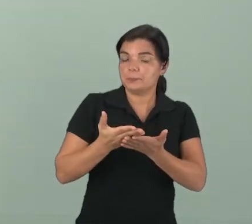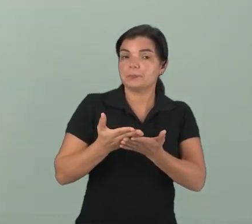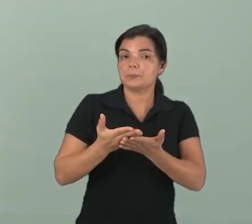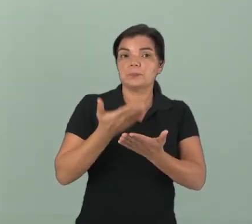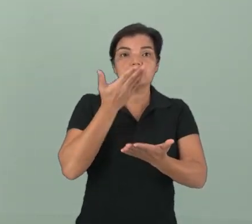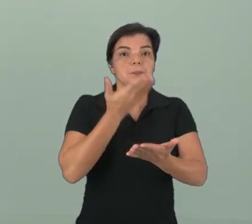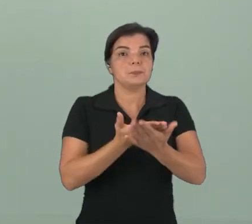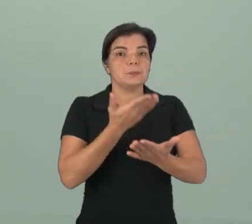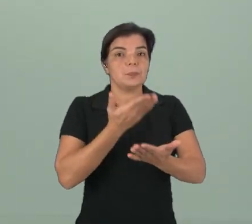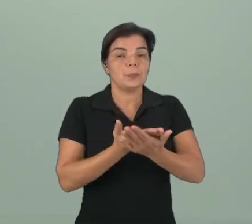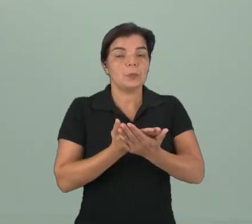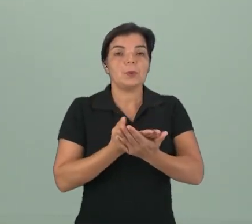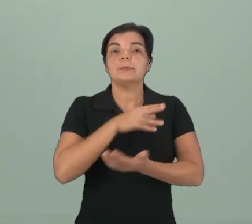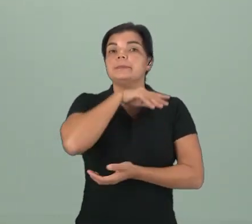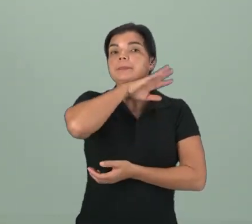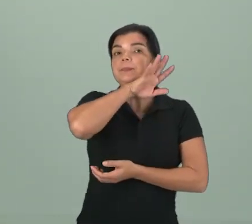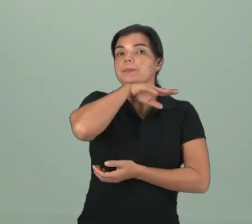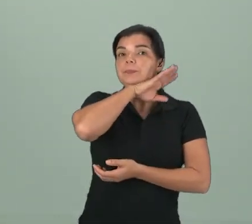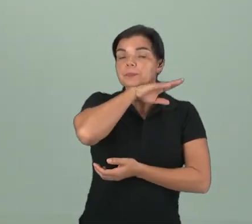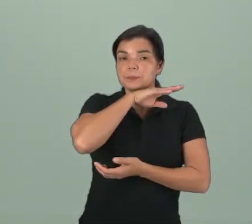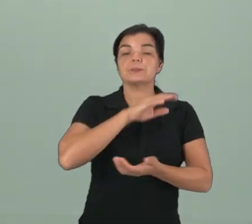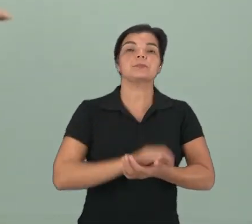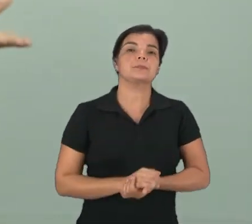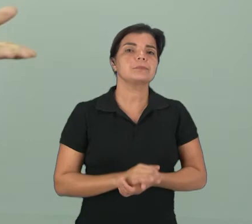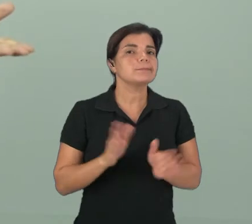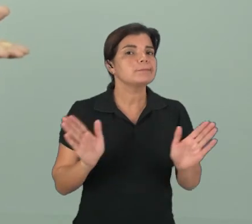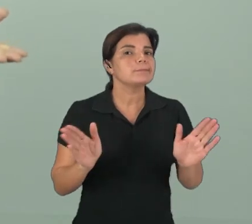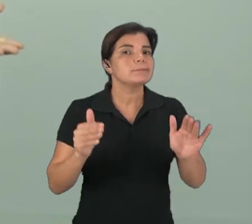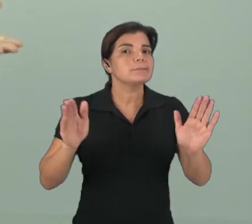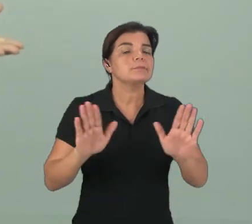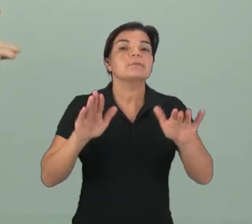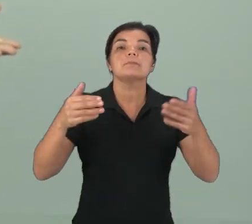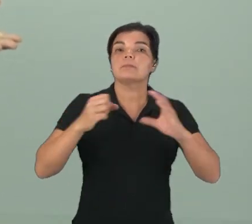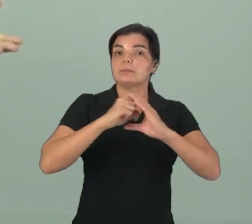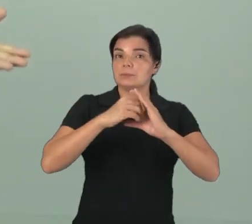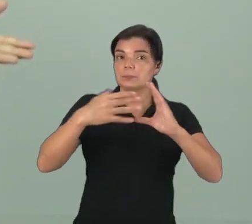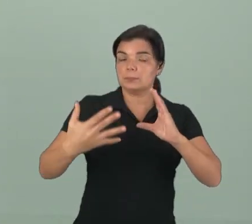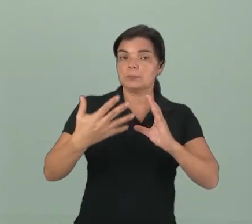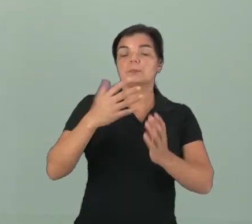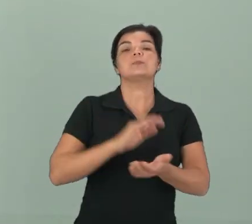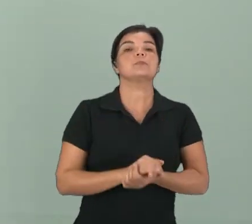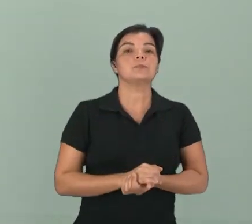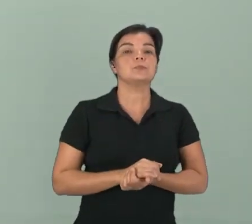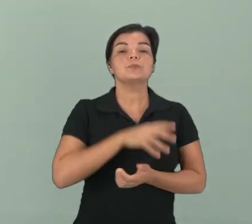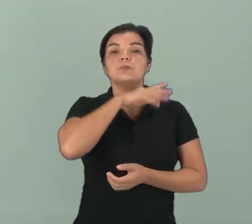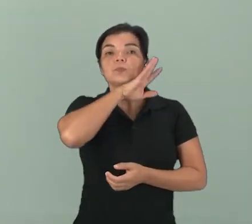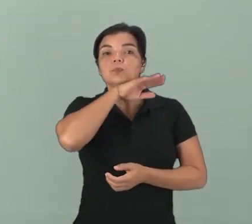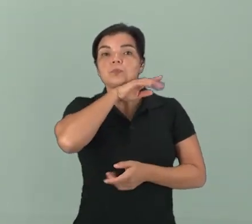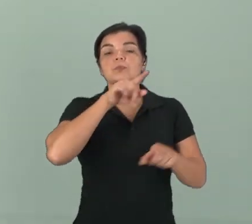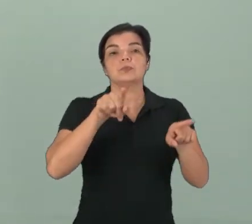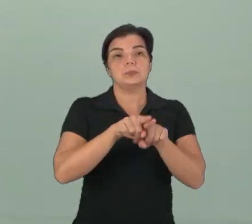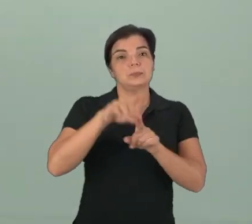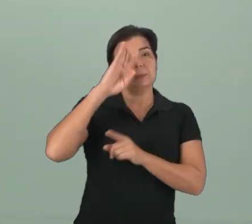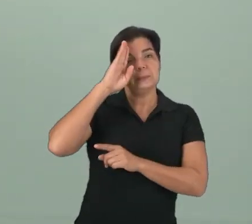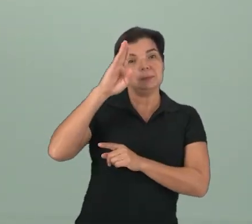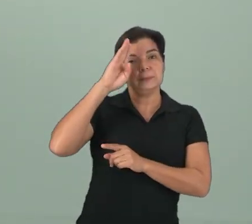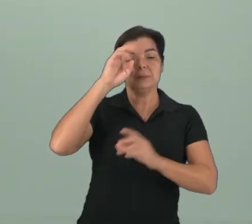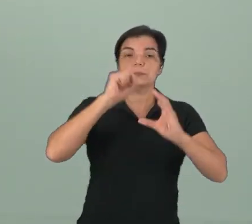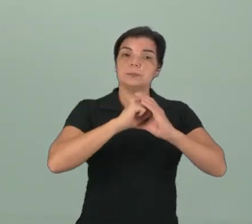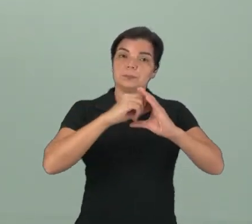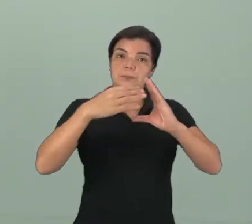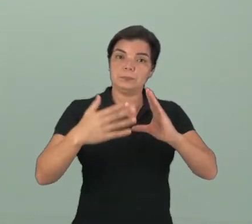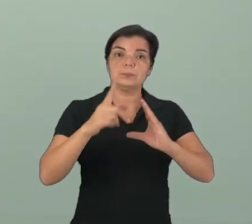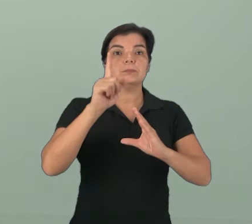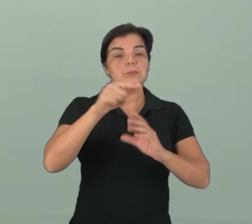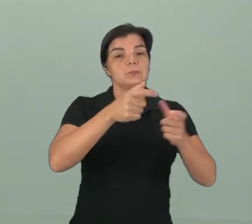o estudo sobre os animais terrestres. E qual é a característica dos animais terrestres? Uma de suas principais